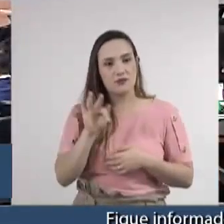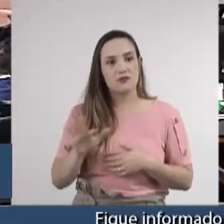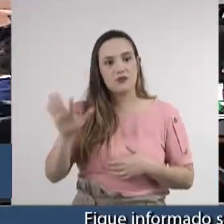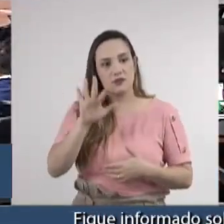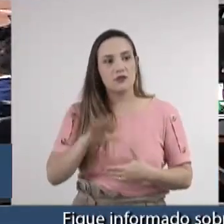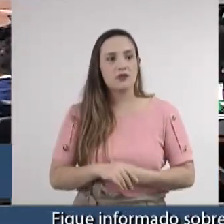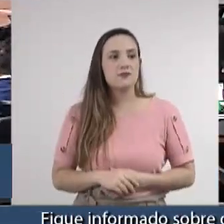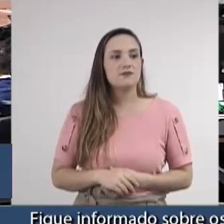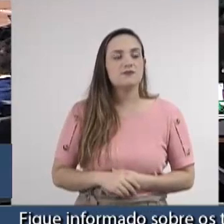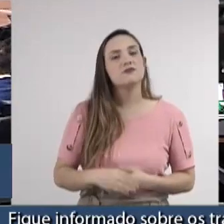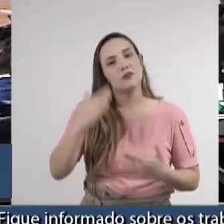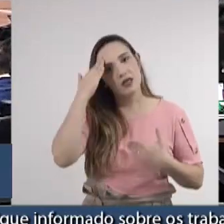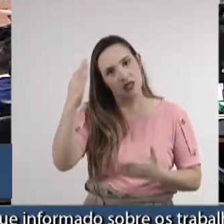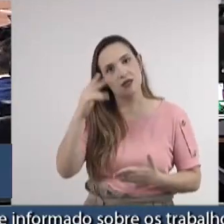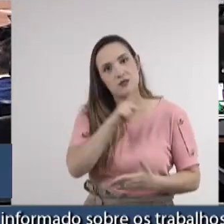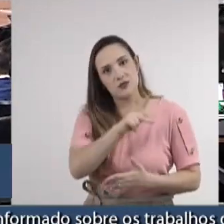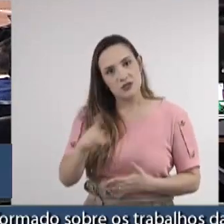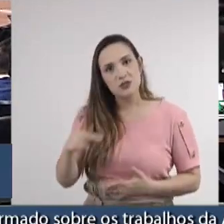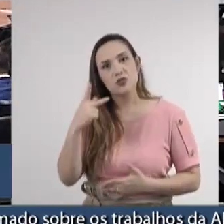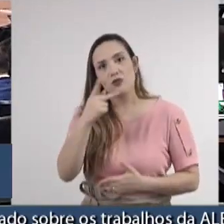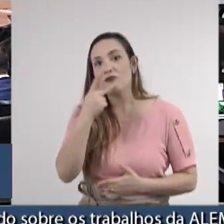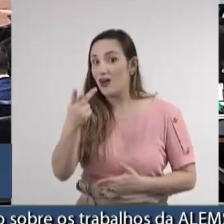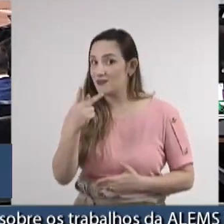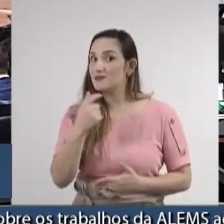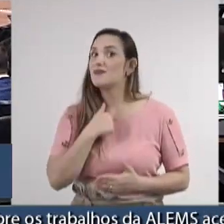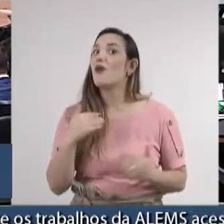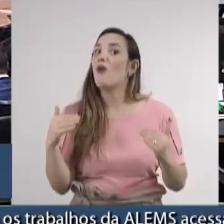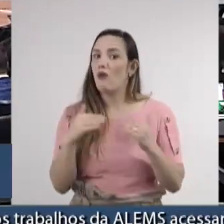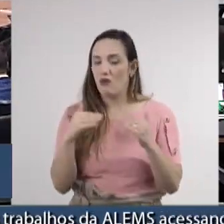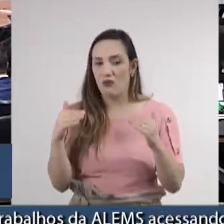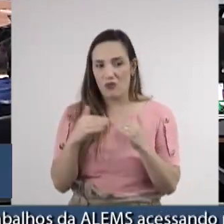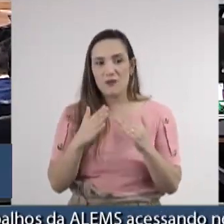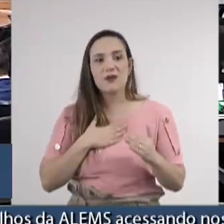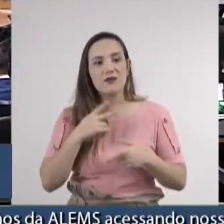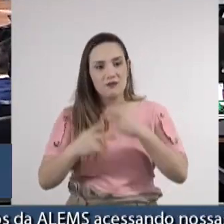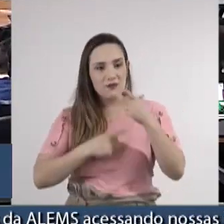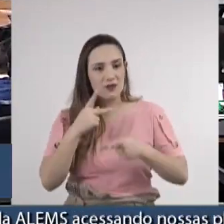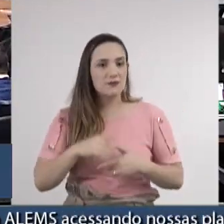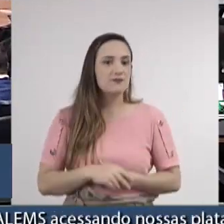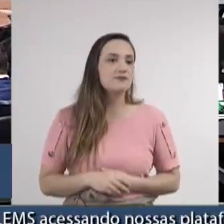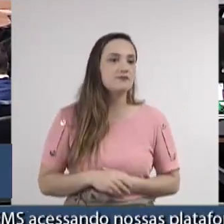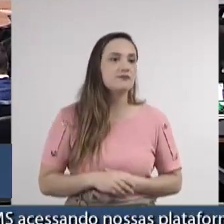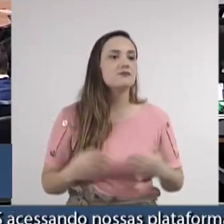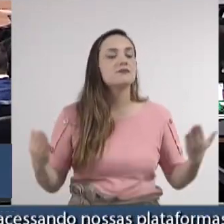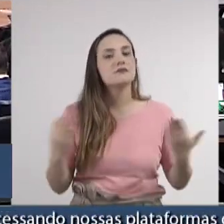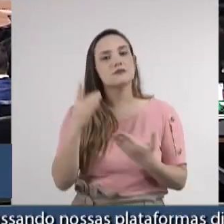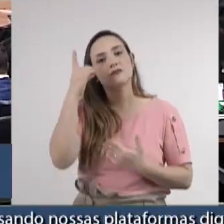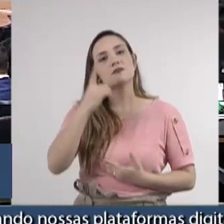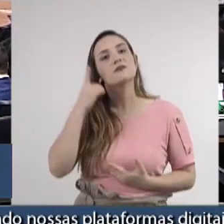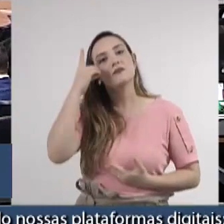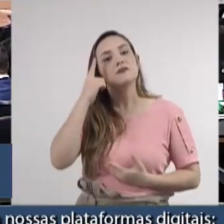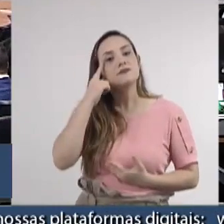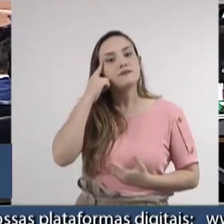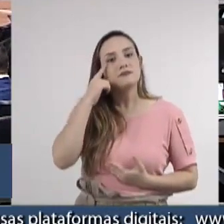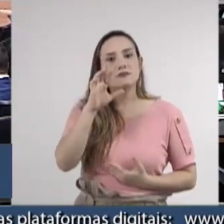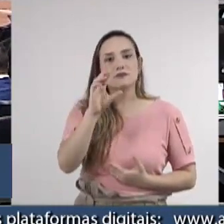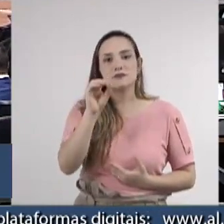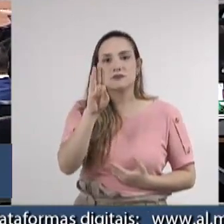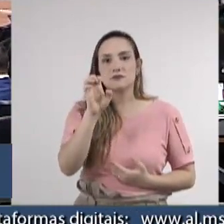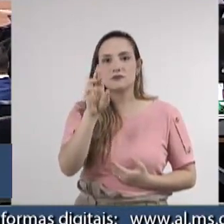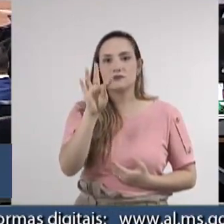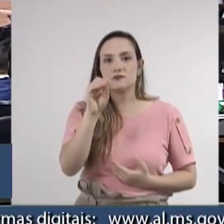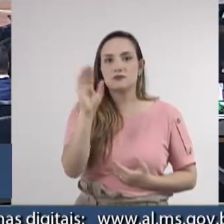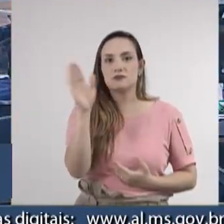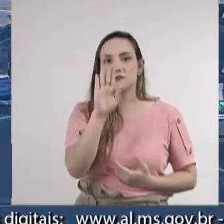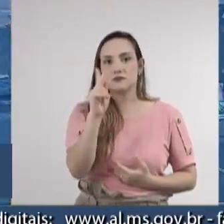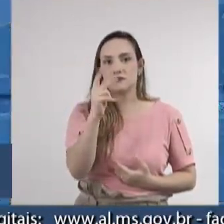Obrigado, presidente, pelo seu aparte. Incorporo ao meu pronunciamento, com a palavra, o deputado Roberto